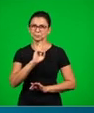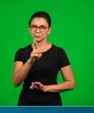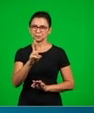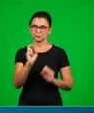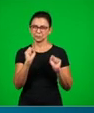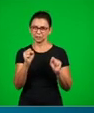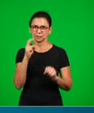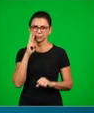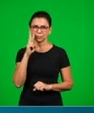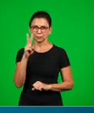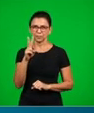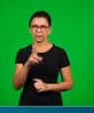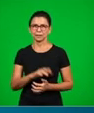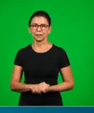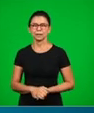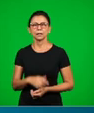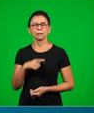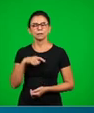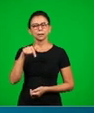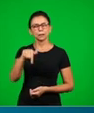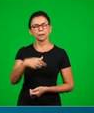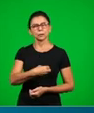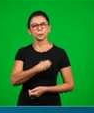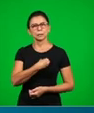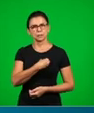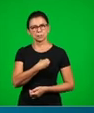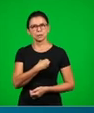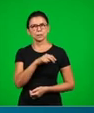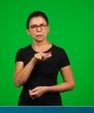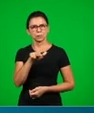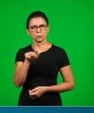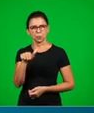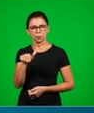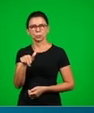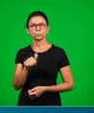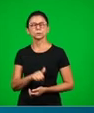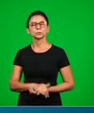ver aí com os irmãos, nós temos os irmãos que estão aqui conosco, aqui no